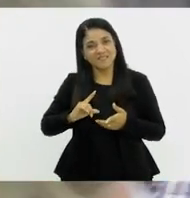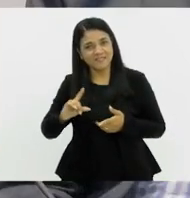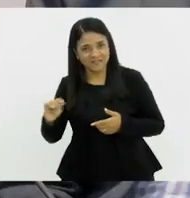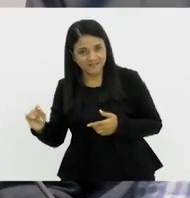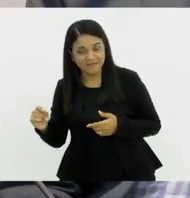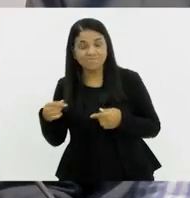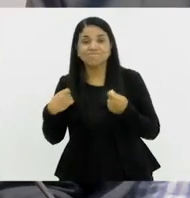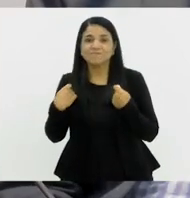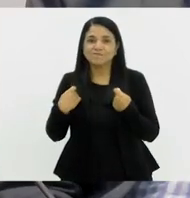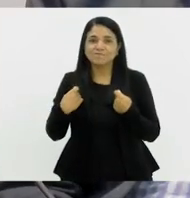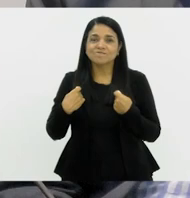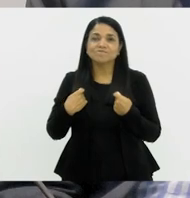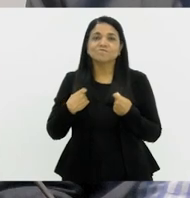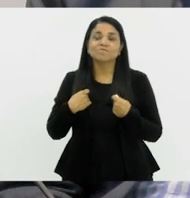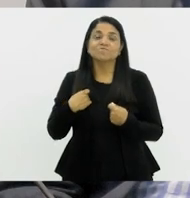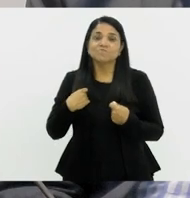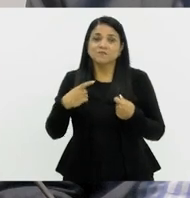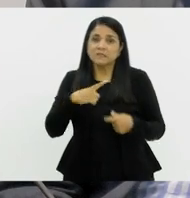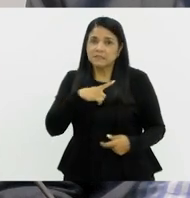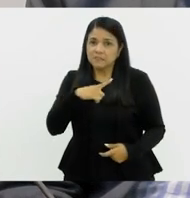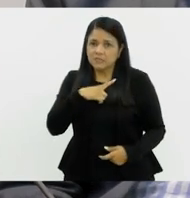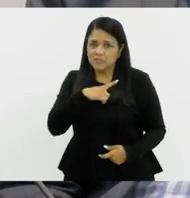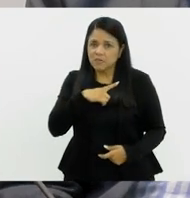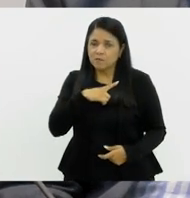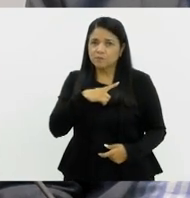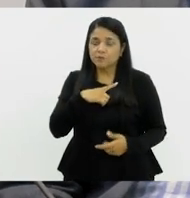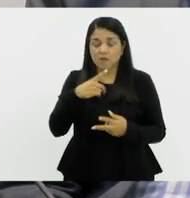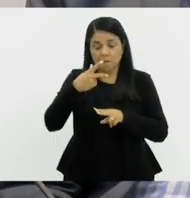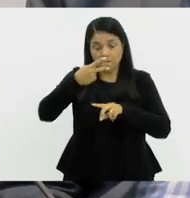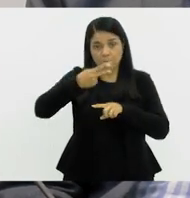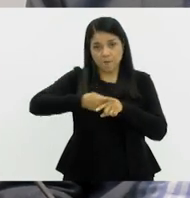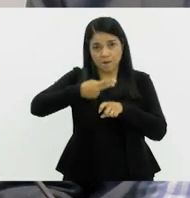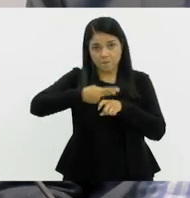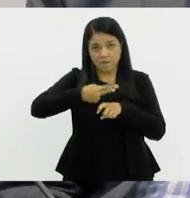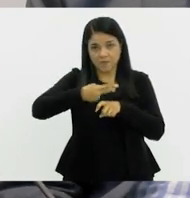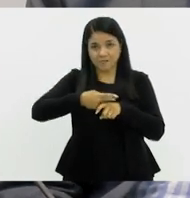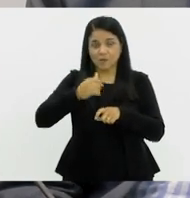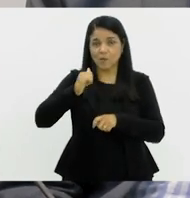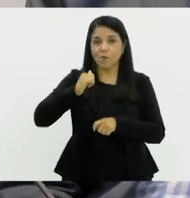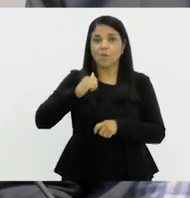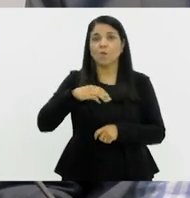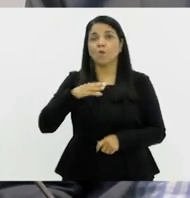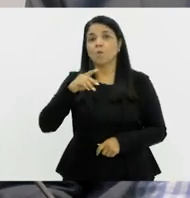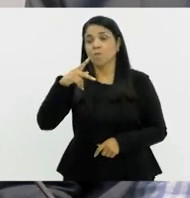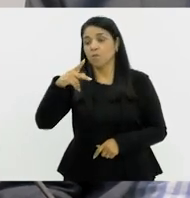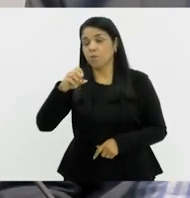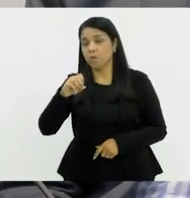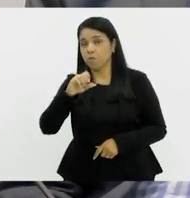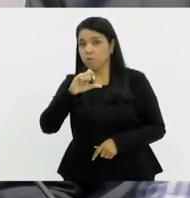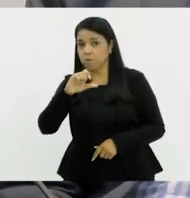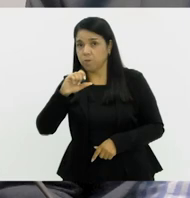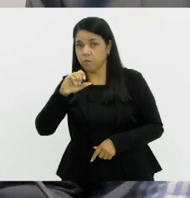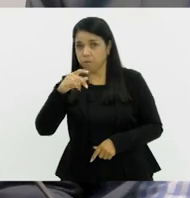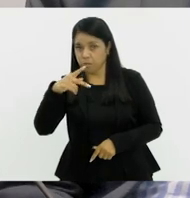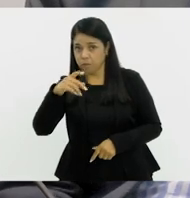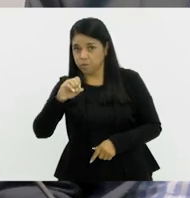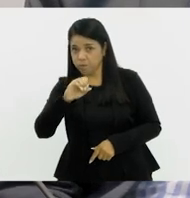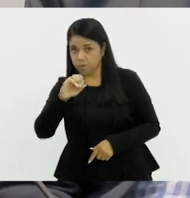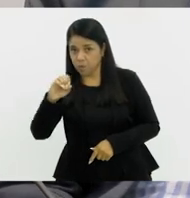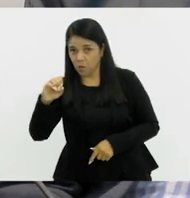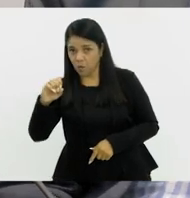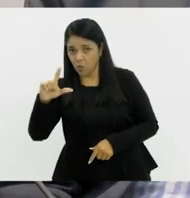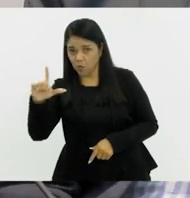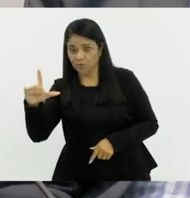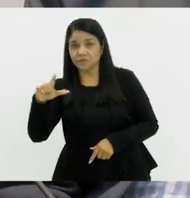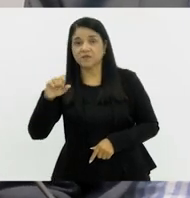nós temos a premiação do Paul Singer na Frente Parlamentar de Economia